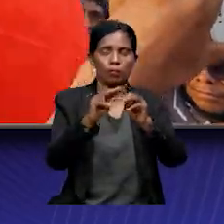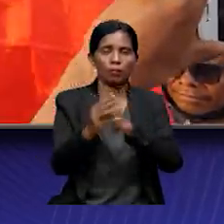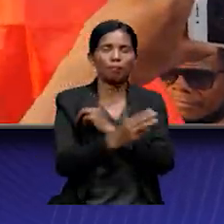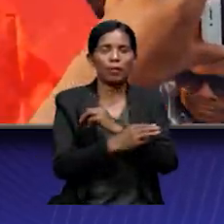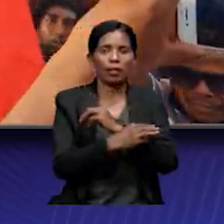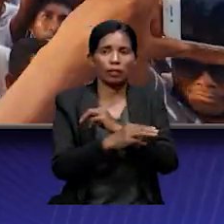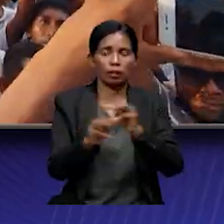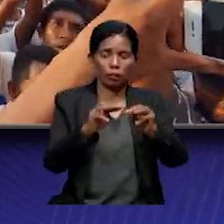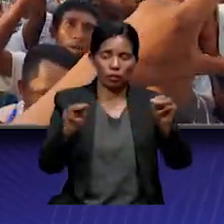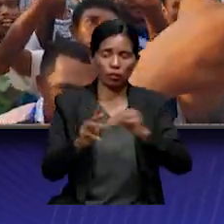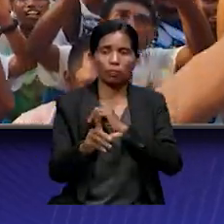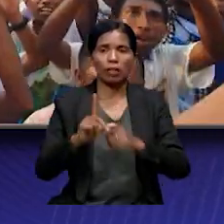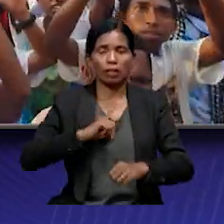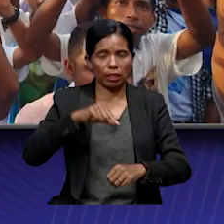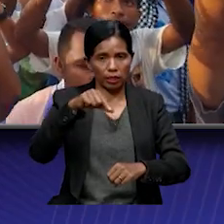nei.